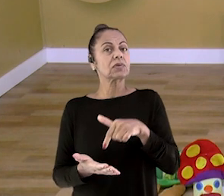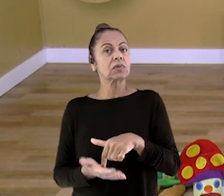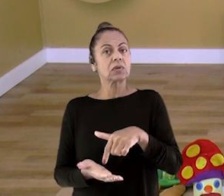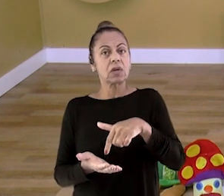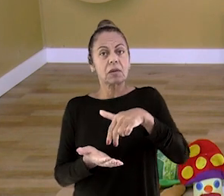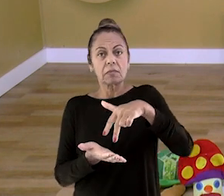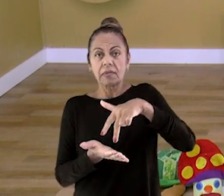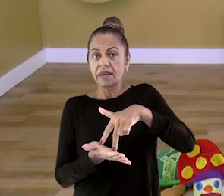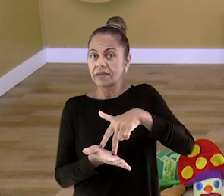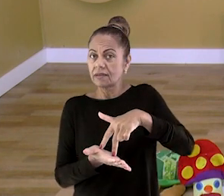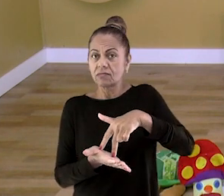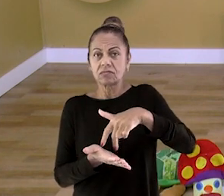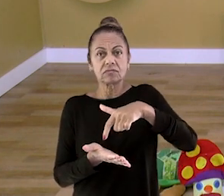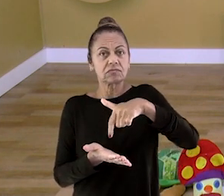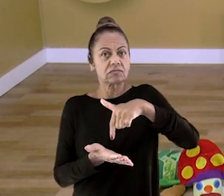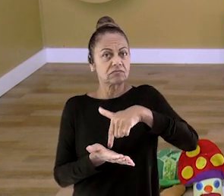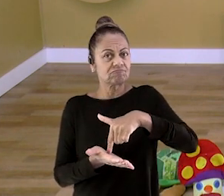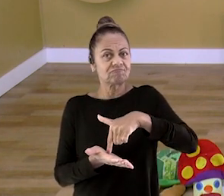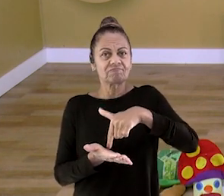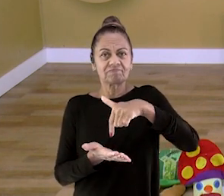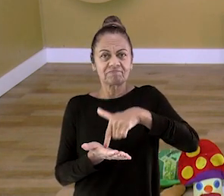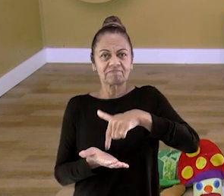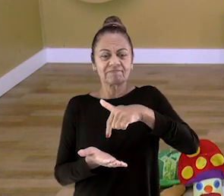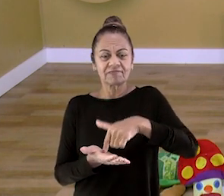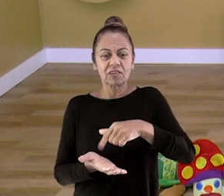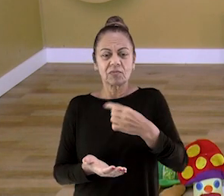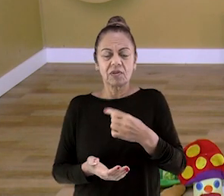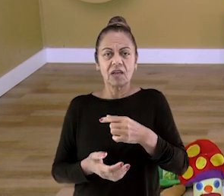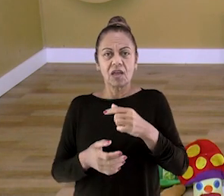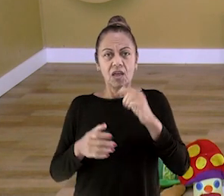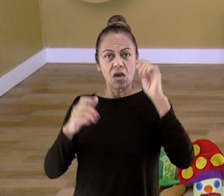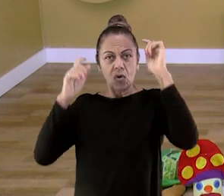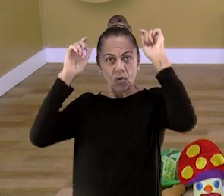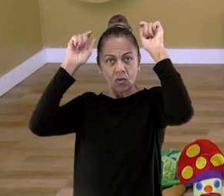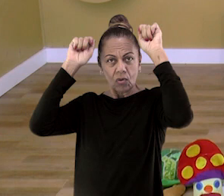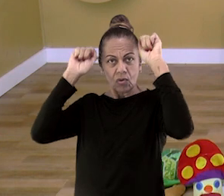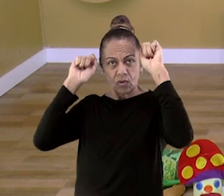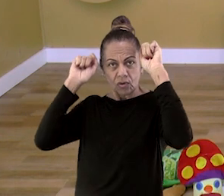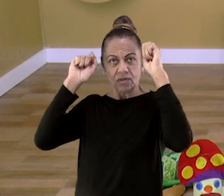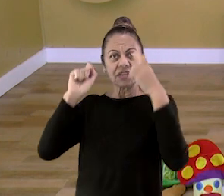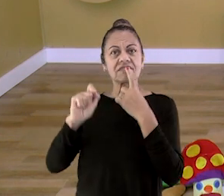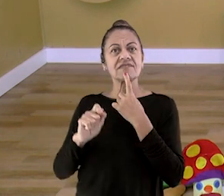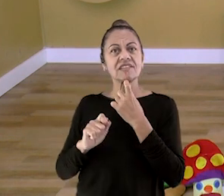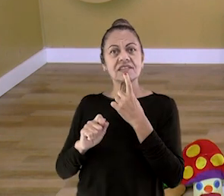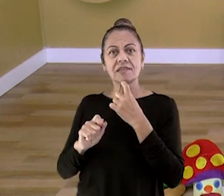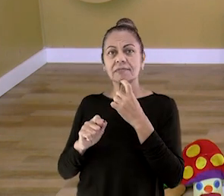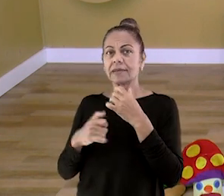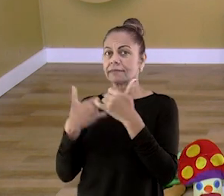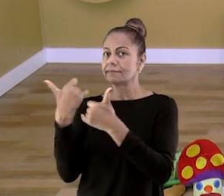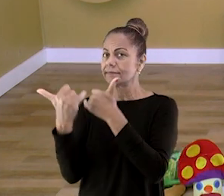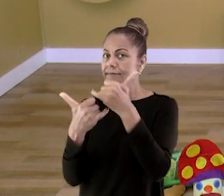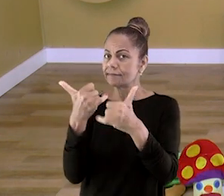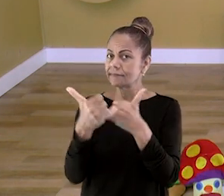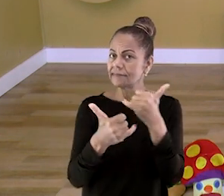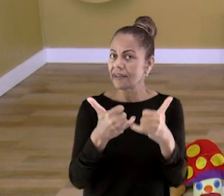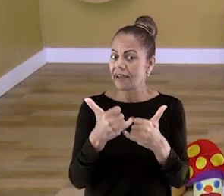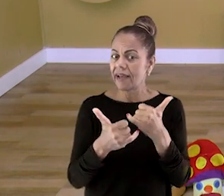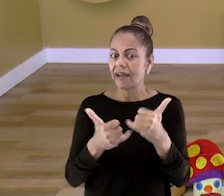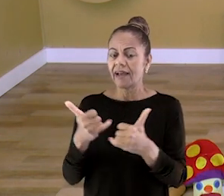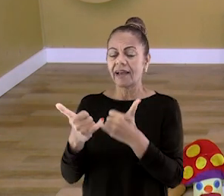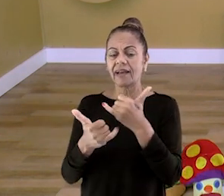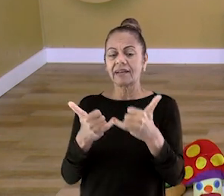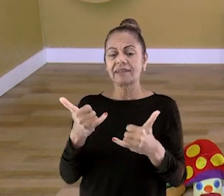de uma perna só usa gorro em vermelho na cabeça adora fazer travessura